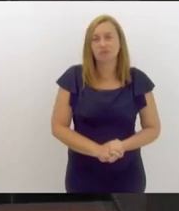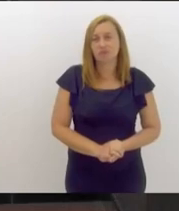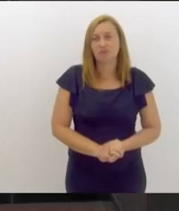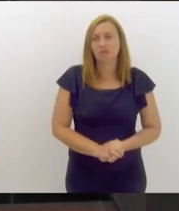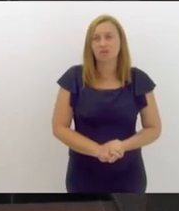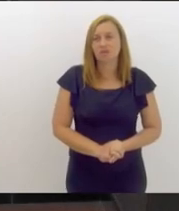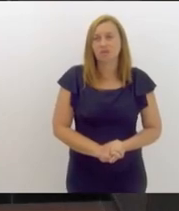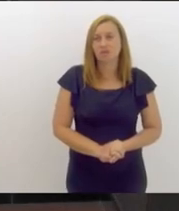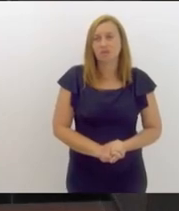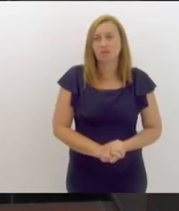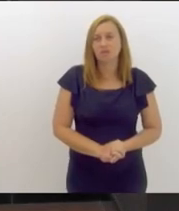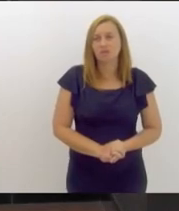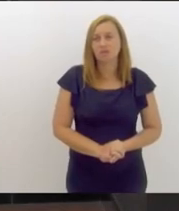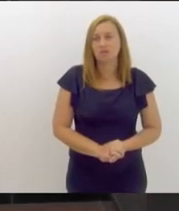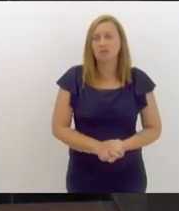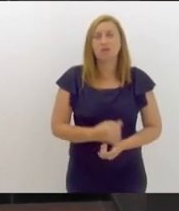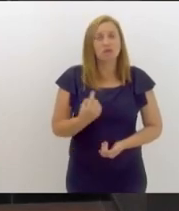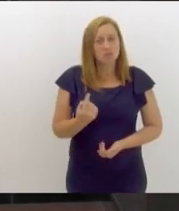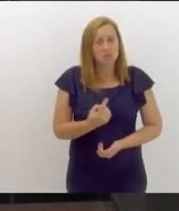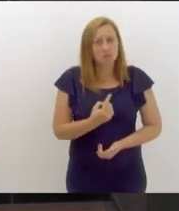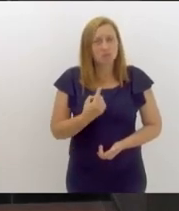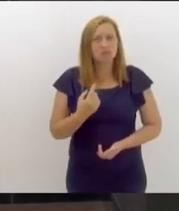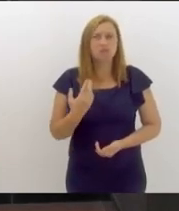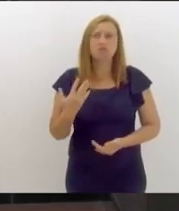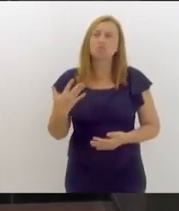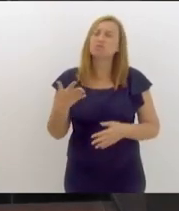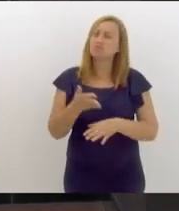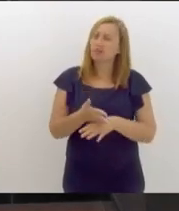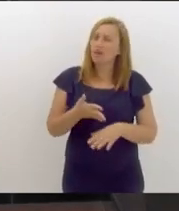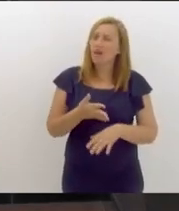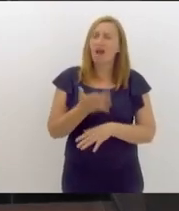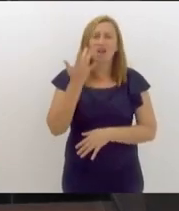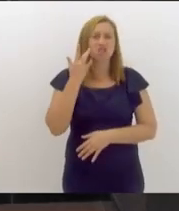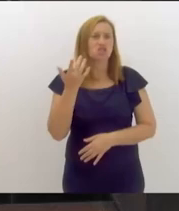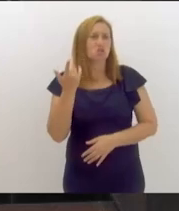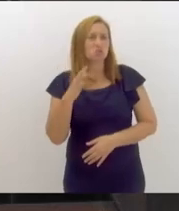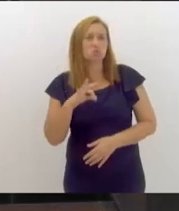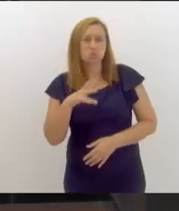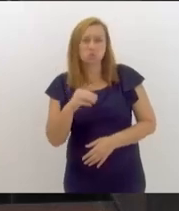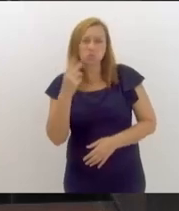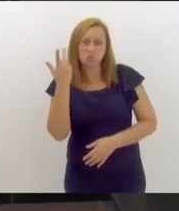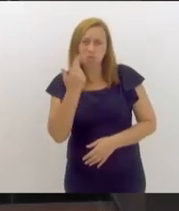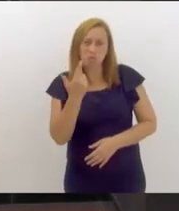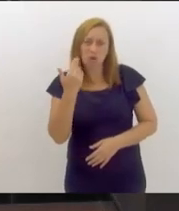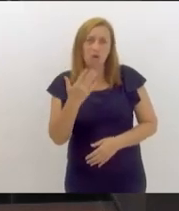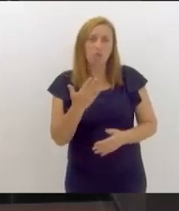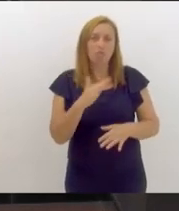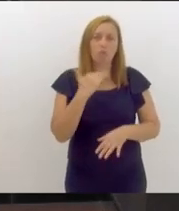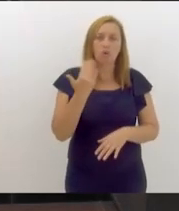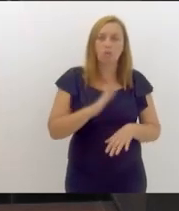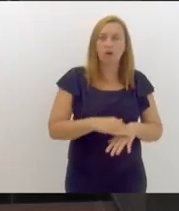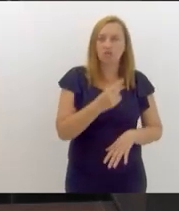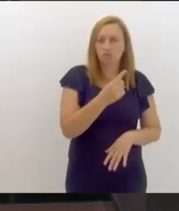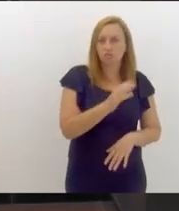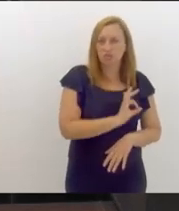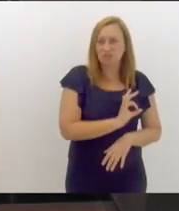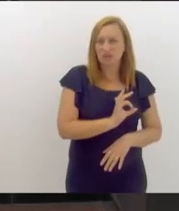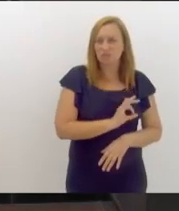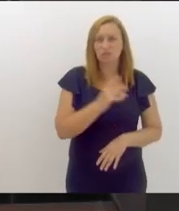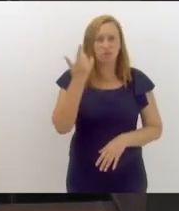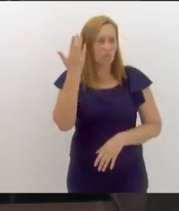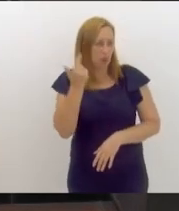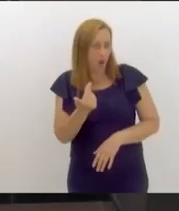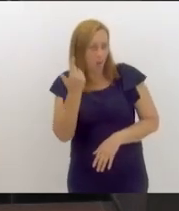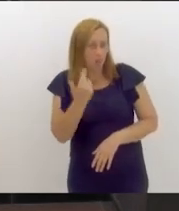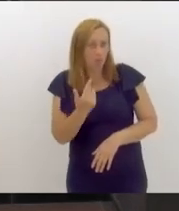entrando que achando que tudo é normal morreu mais um policial normal dois